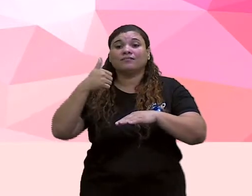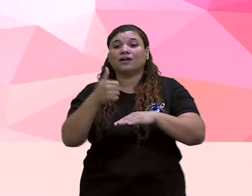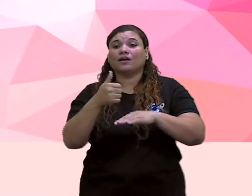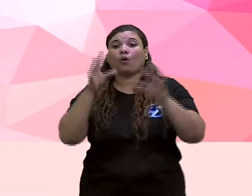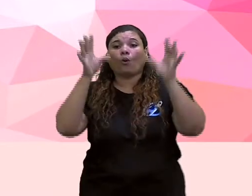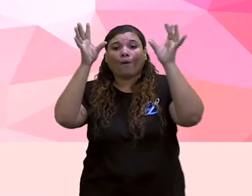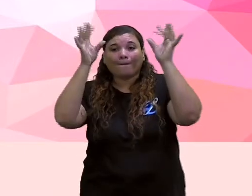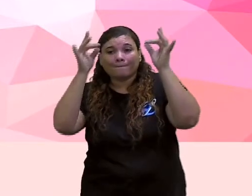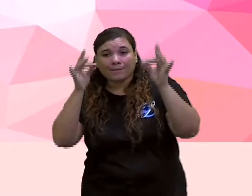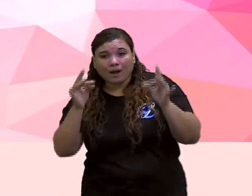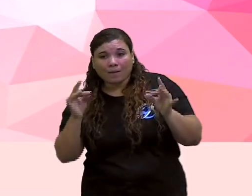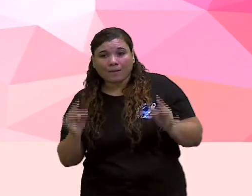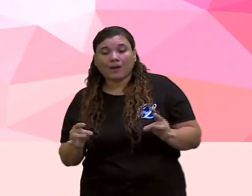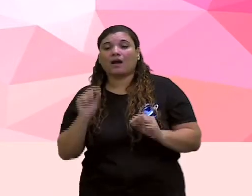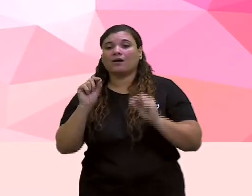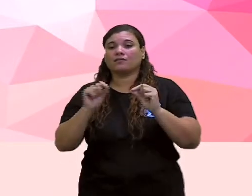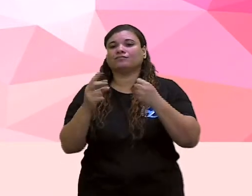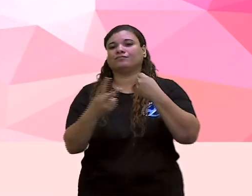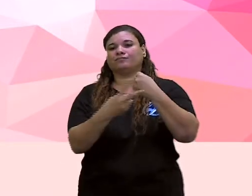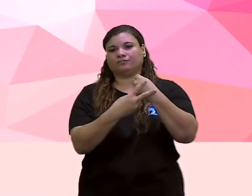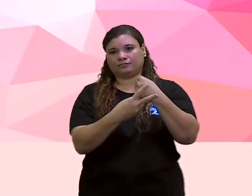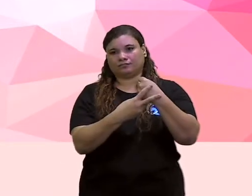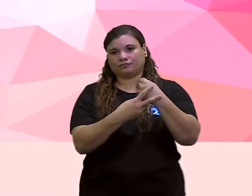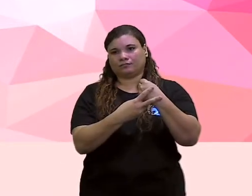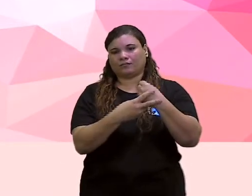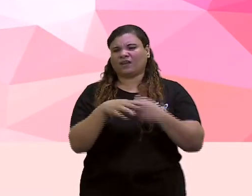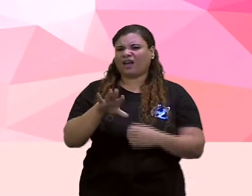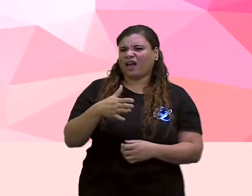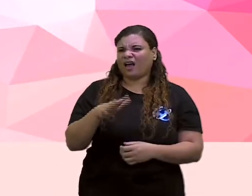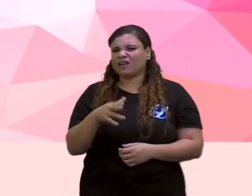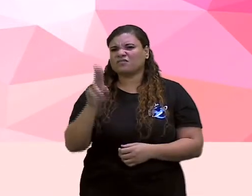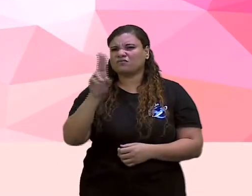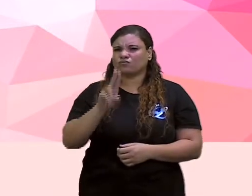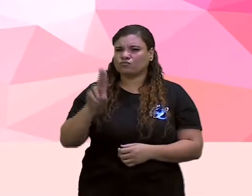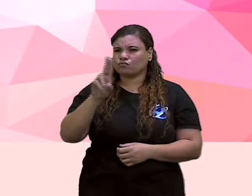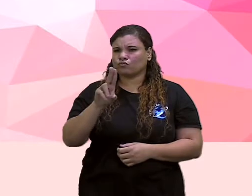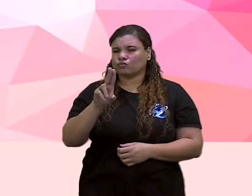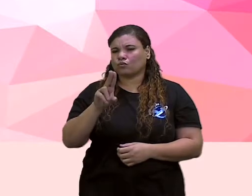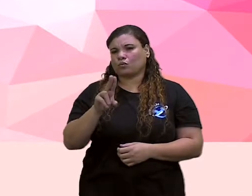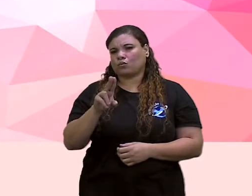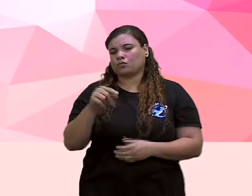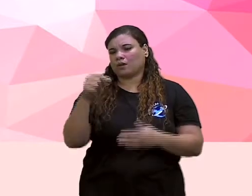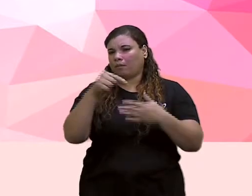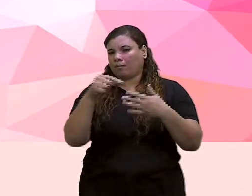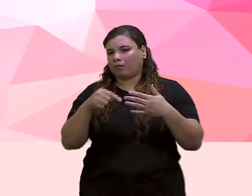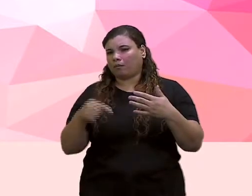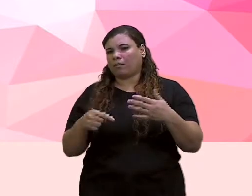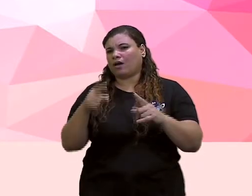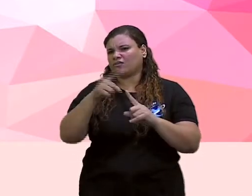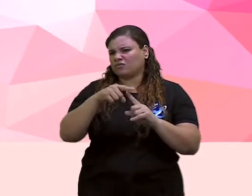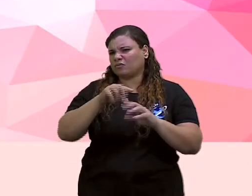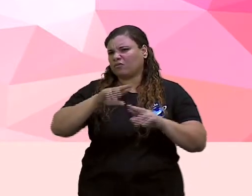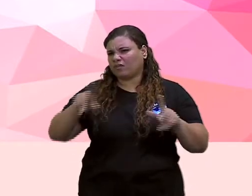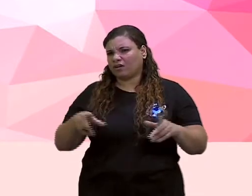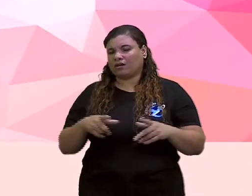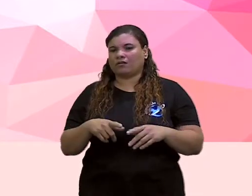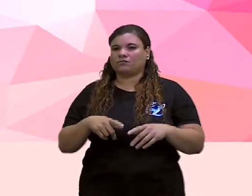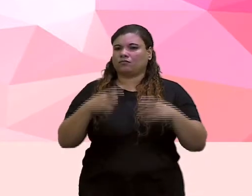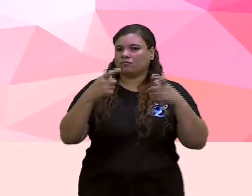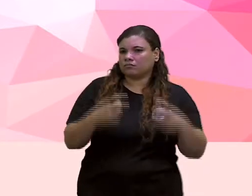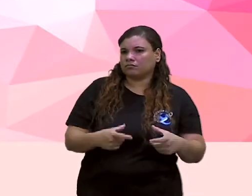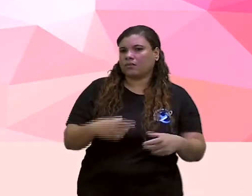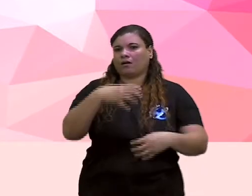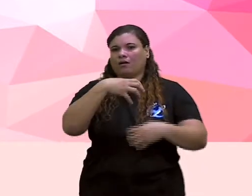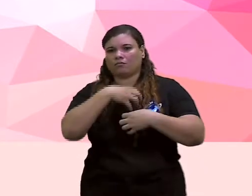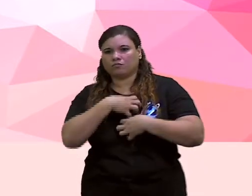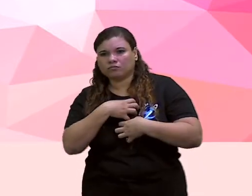né? Que muitas vezes a gente vai entender que é de tempo, que é de causa, que é de modo, que é de negação, e por aí vai. A gente